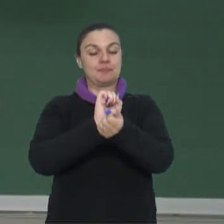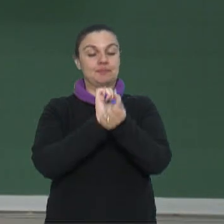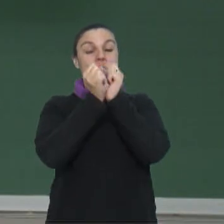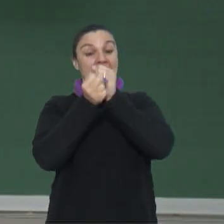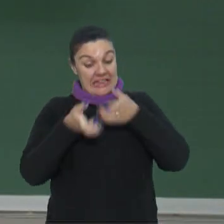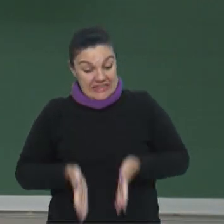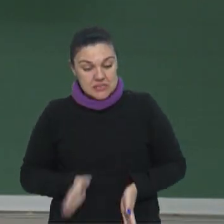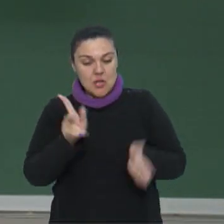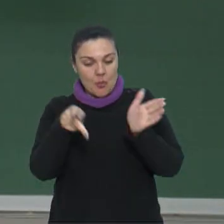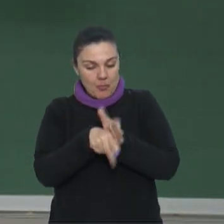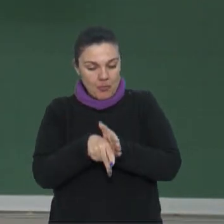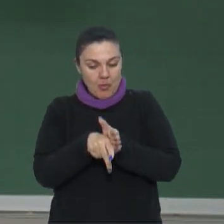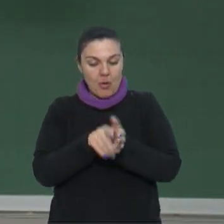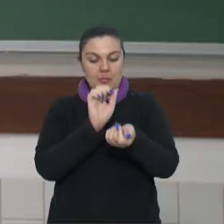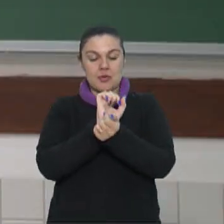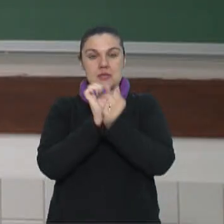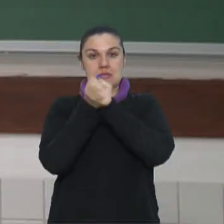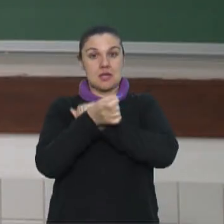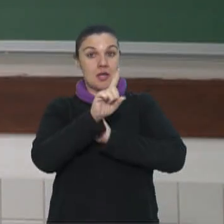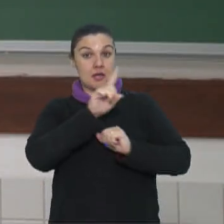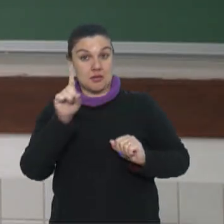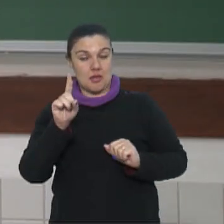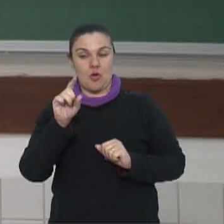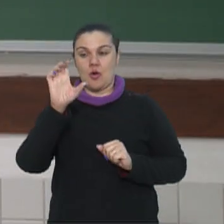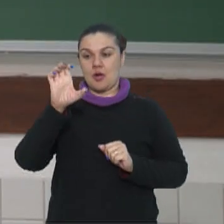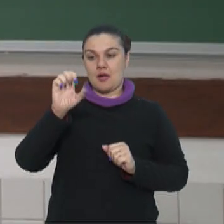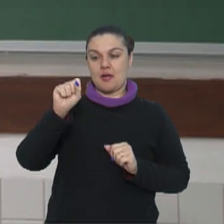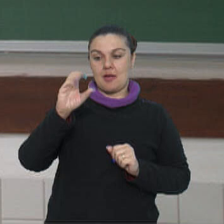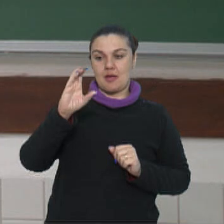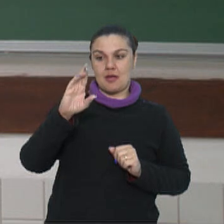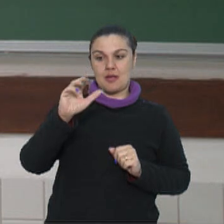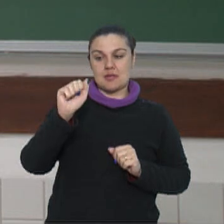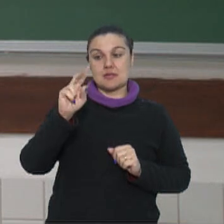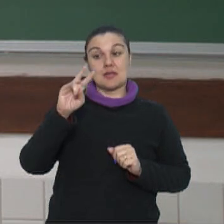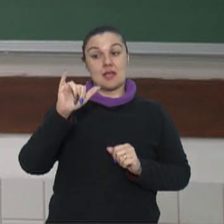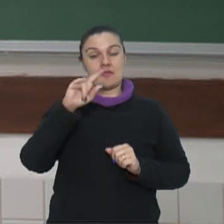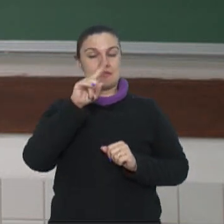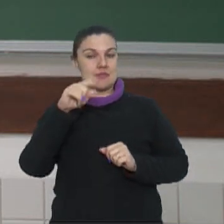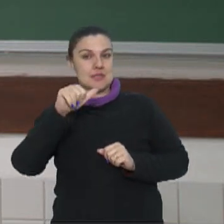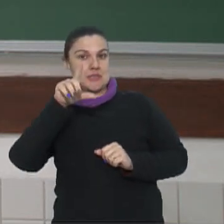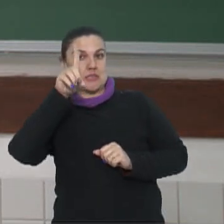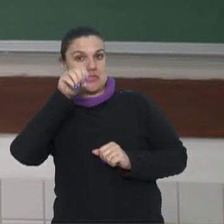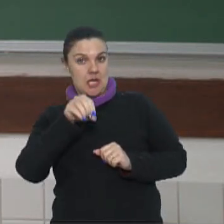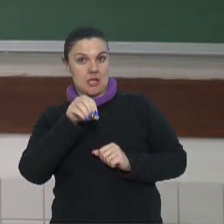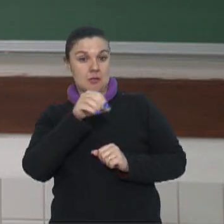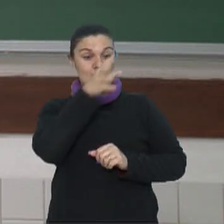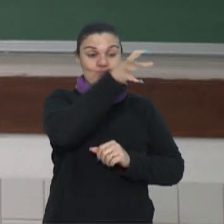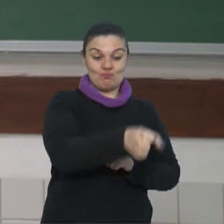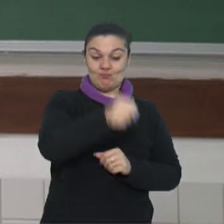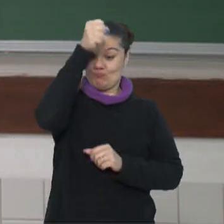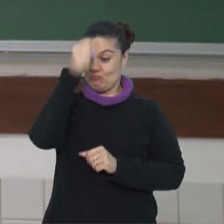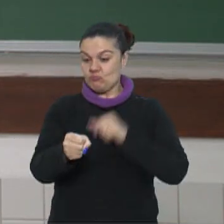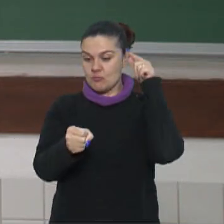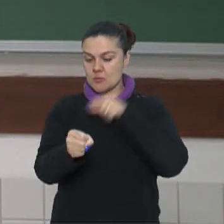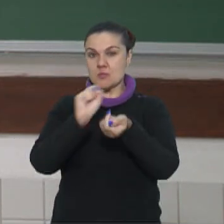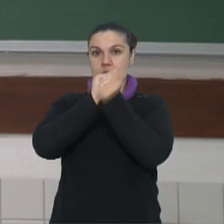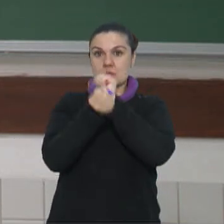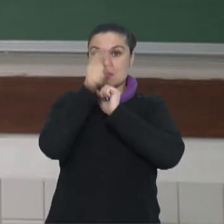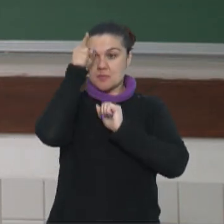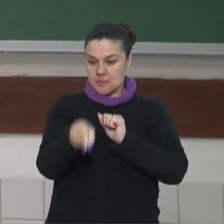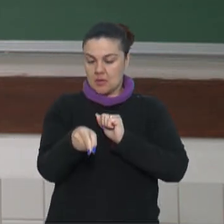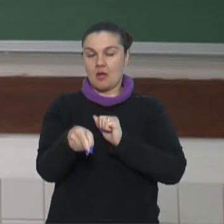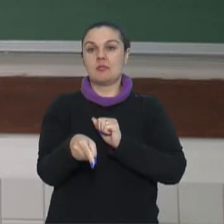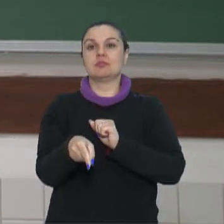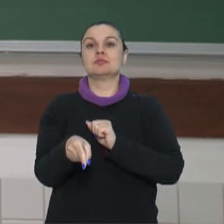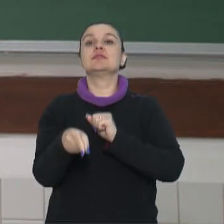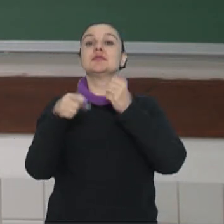para ser escrava. Quando você usa o termo escravizado, a gente começa a entender que, na verdade, a pessoa foi forçada a ser aquilo, né? Ou